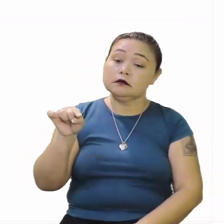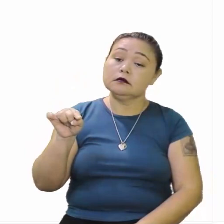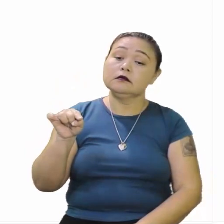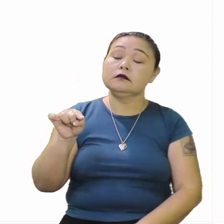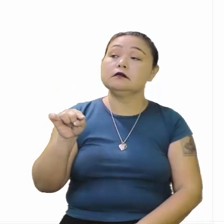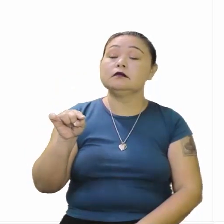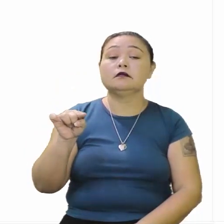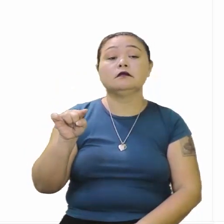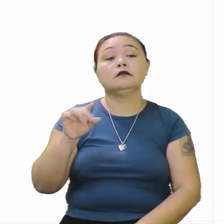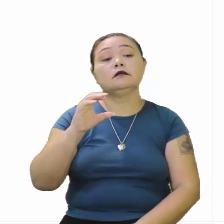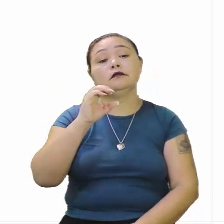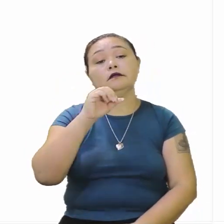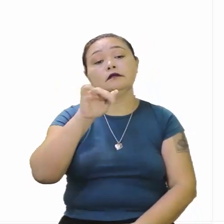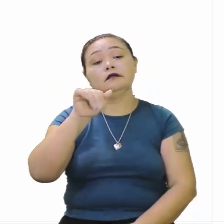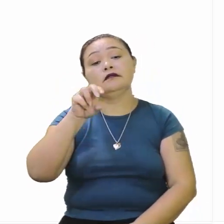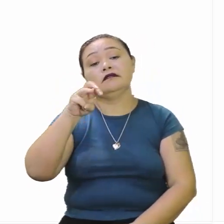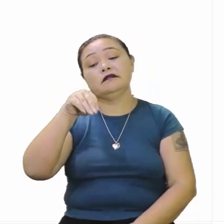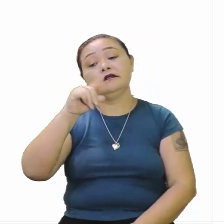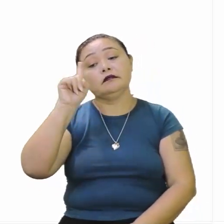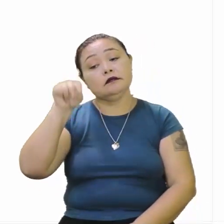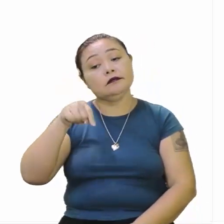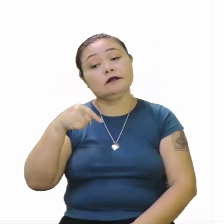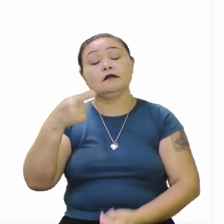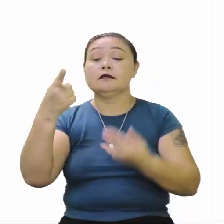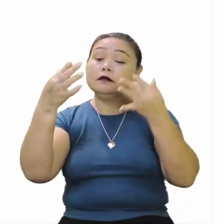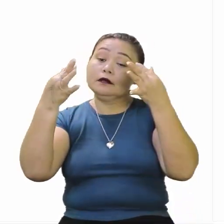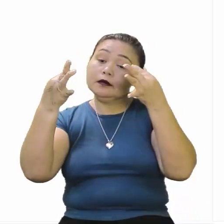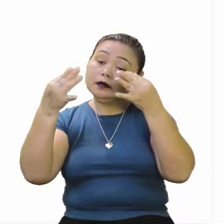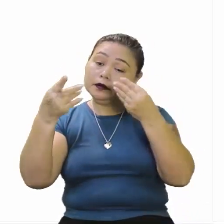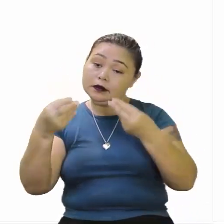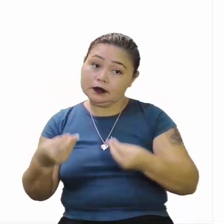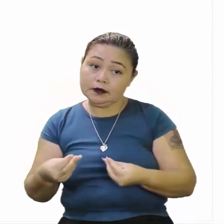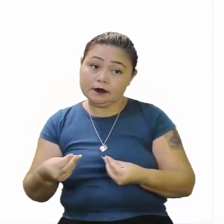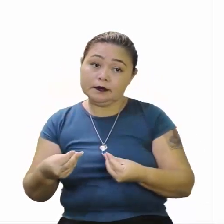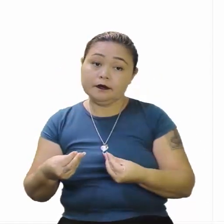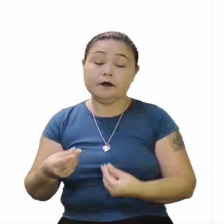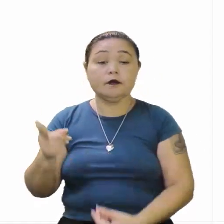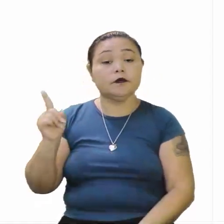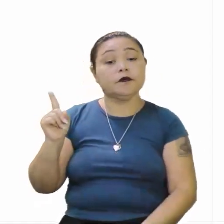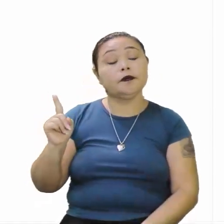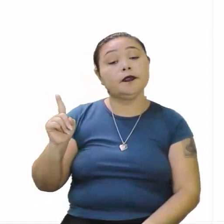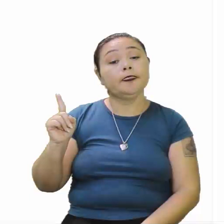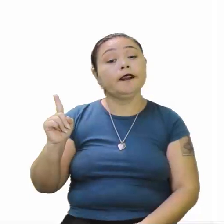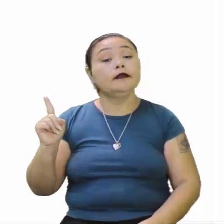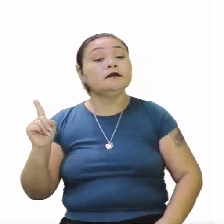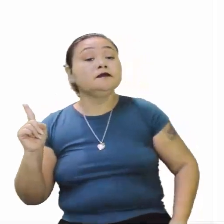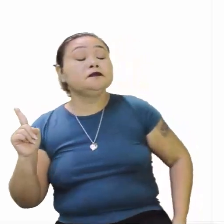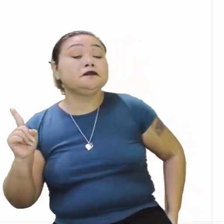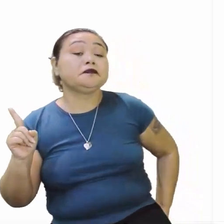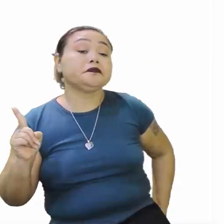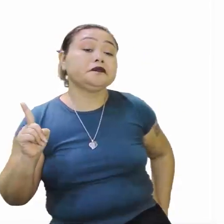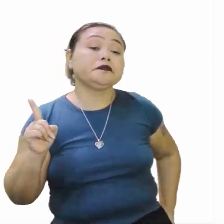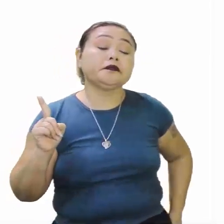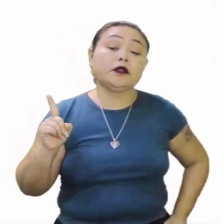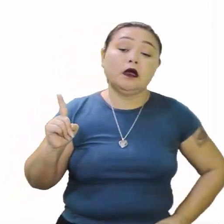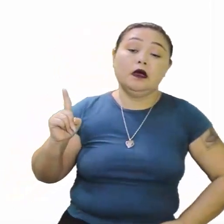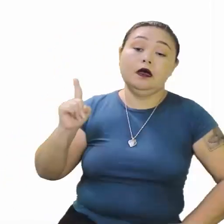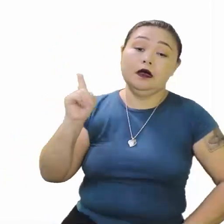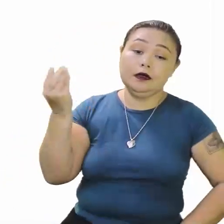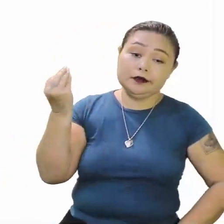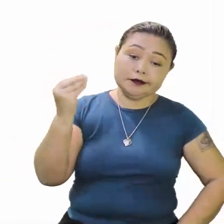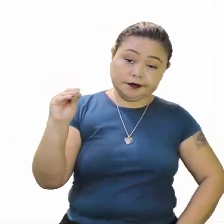o clorofórmio, ele vai estar no estado líquido, tá bom? Tá vendo aí que eu